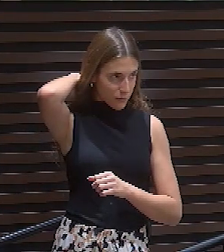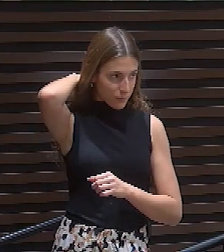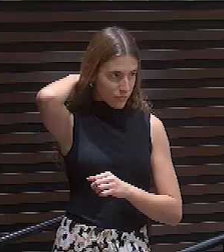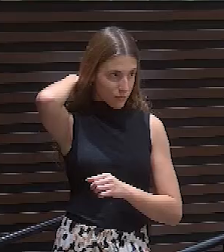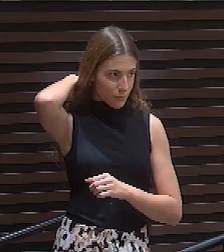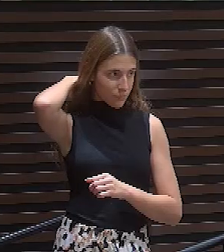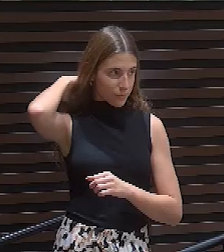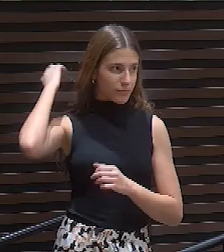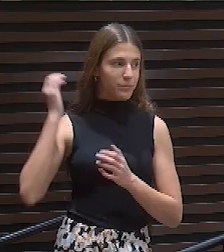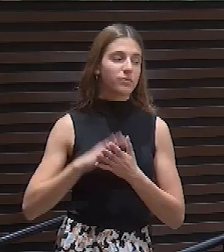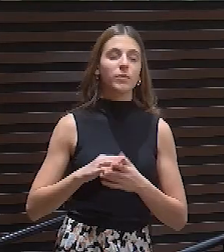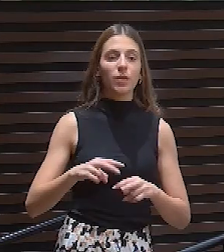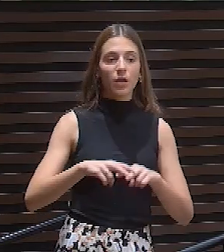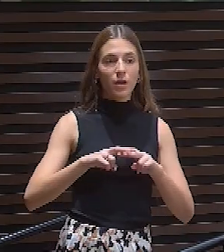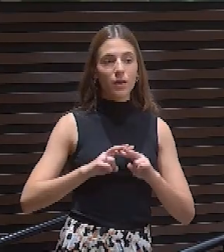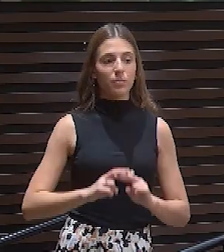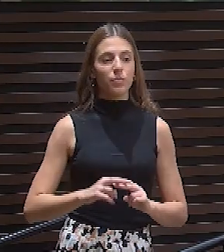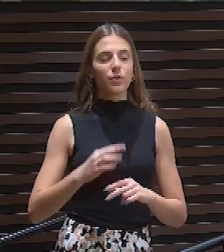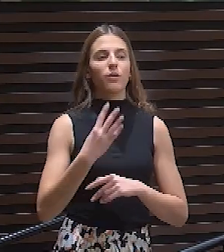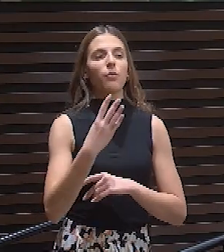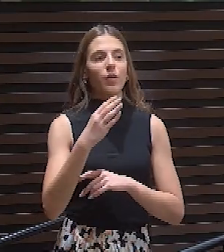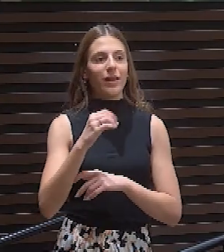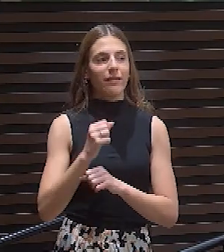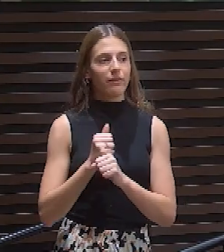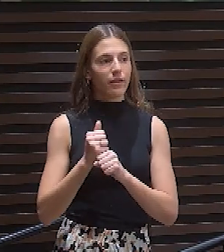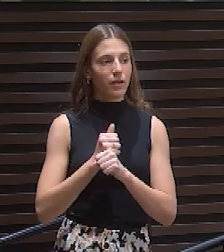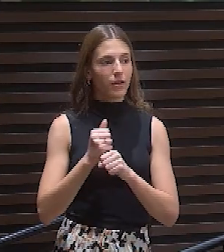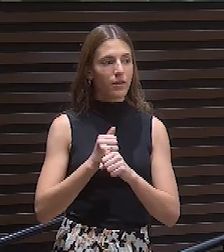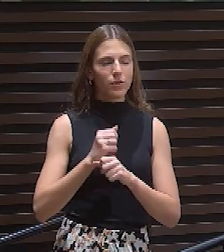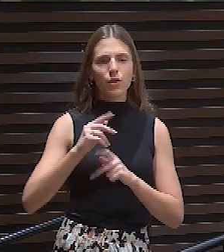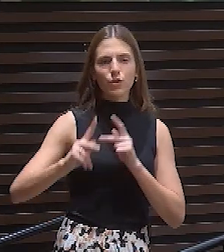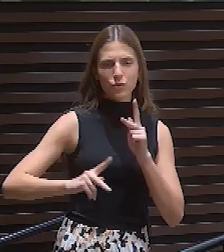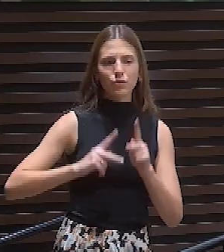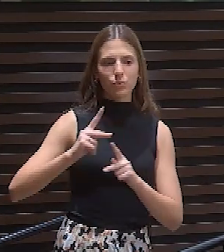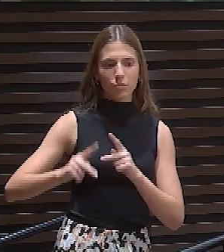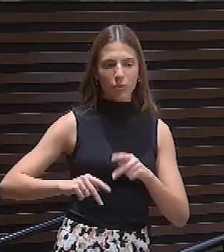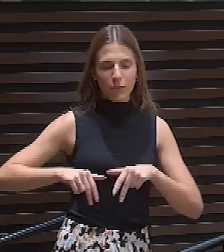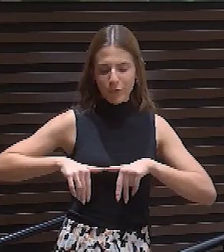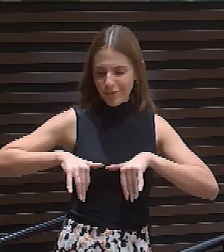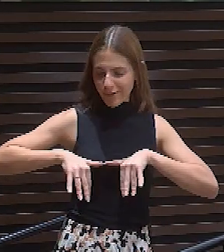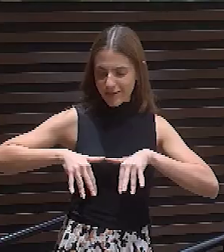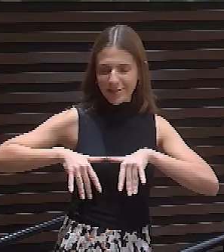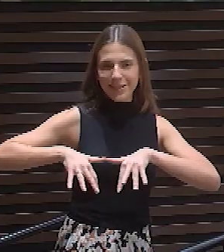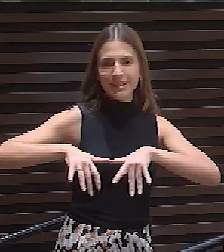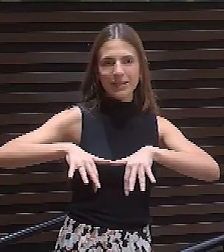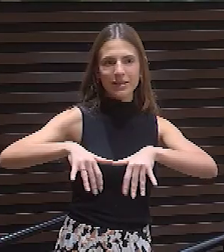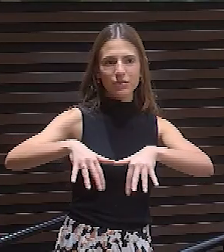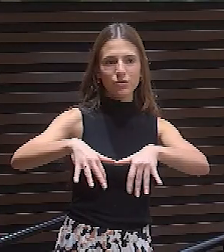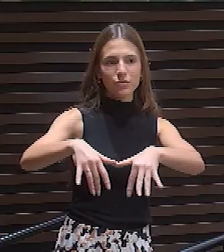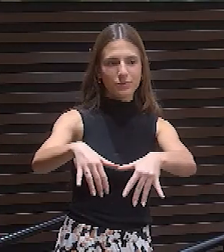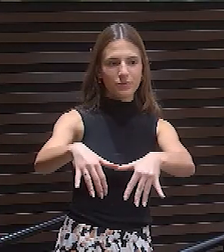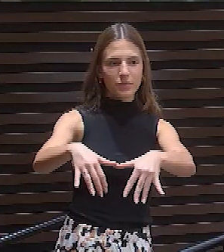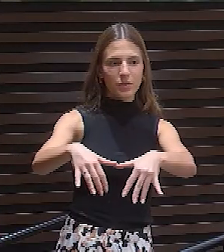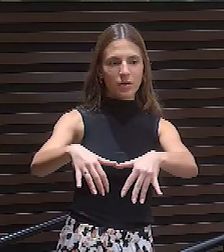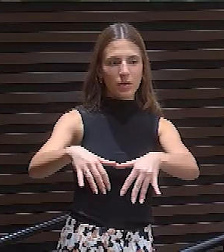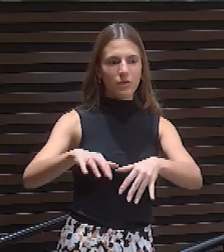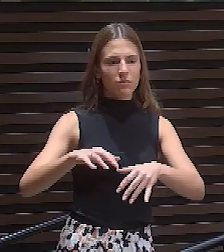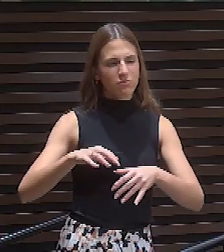Durante 40 anos, esse povo andou com rebeliões.